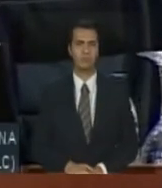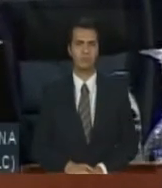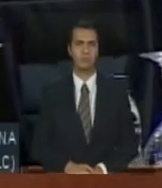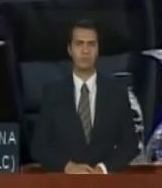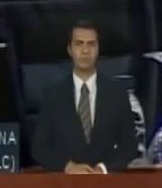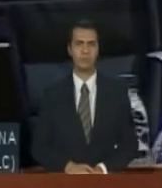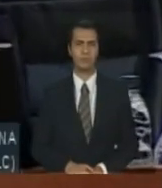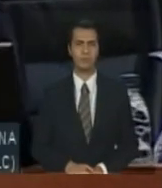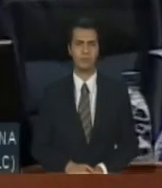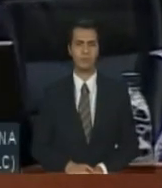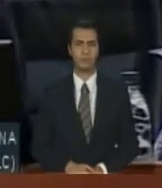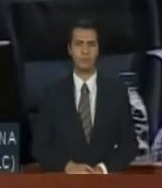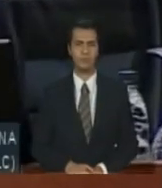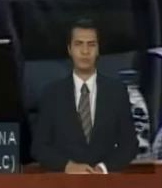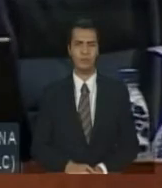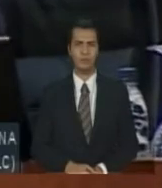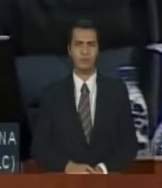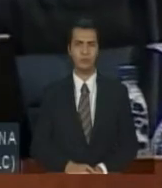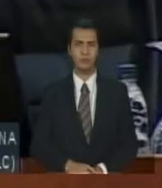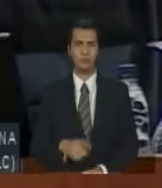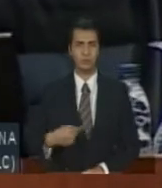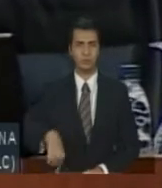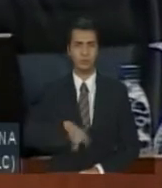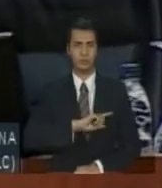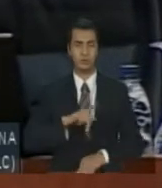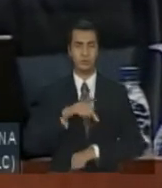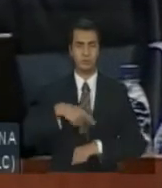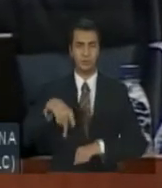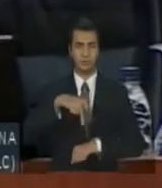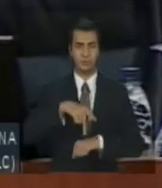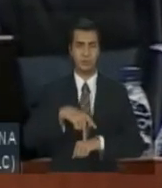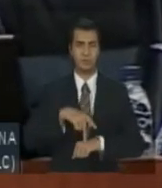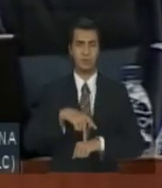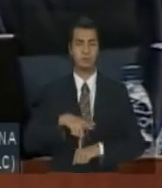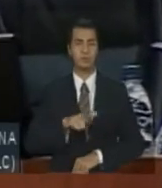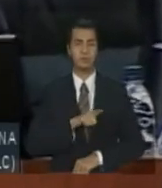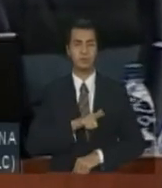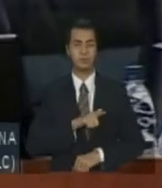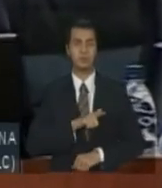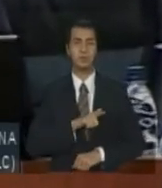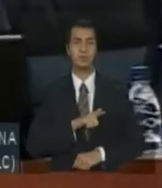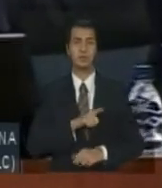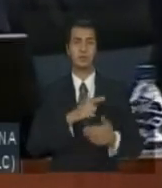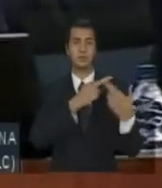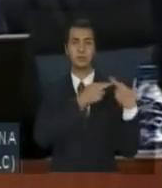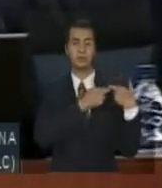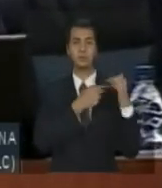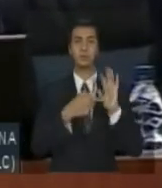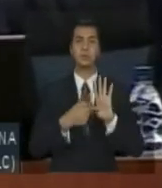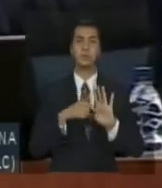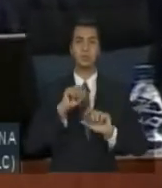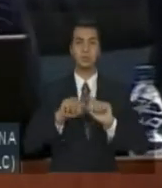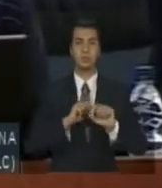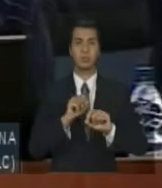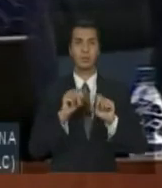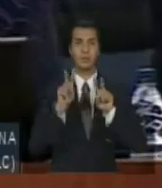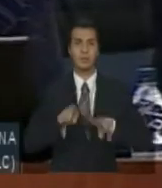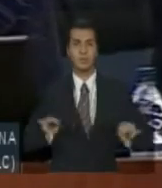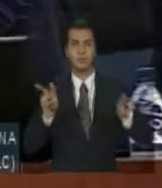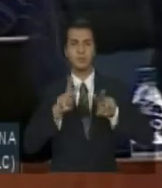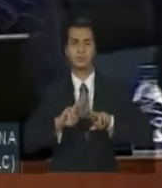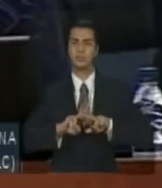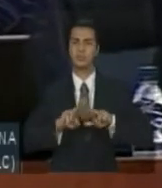sido responsável nos nossos países por visões distorcidas, tanto